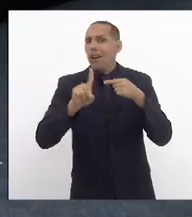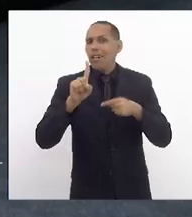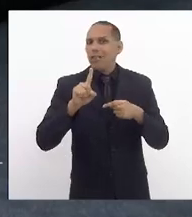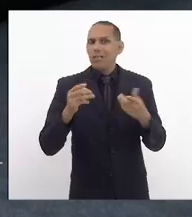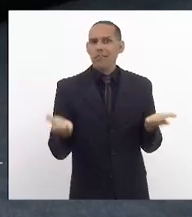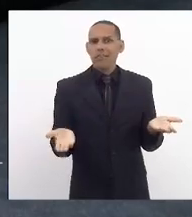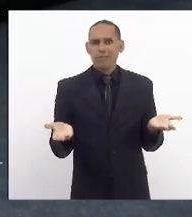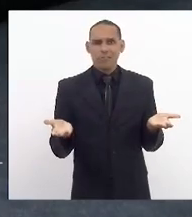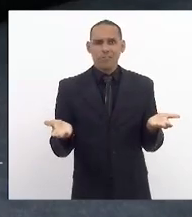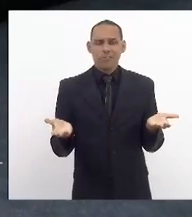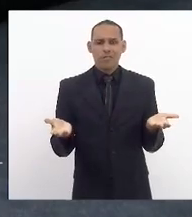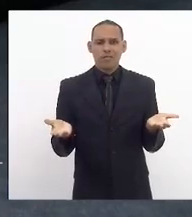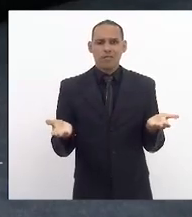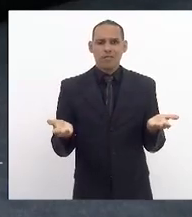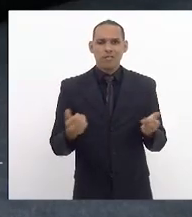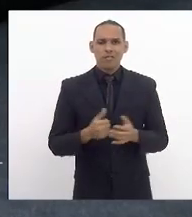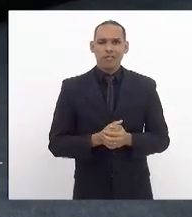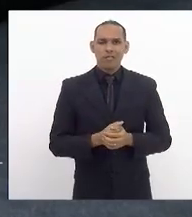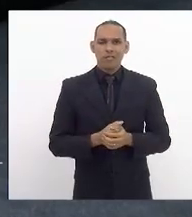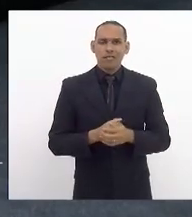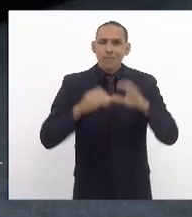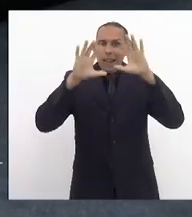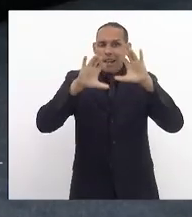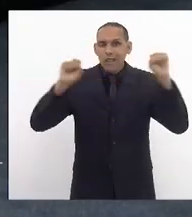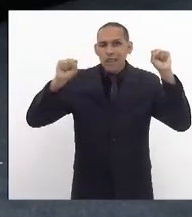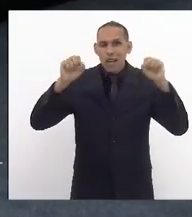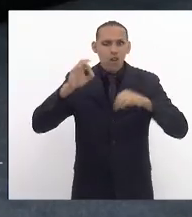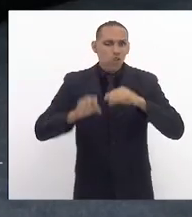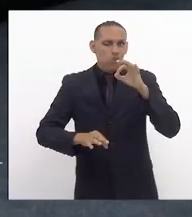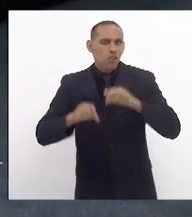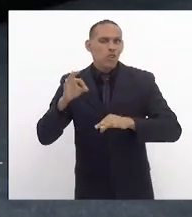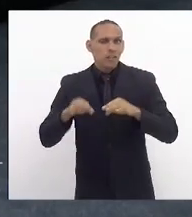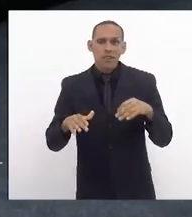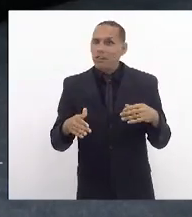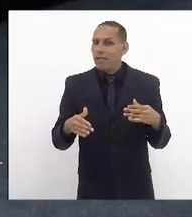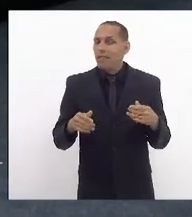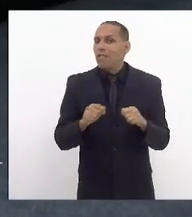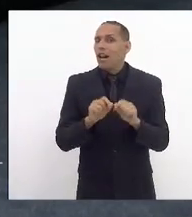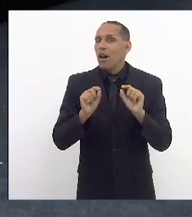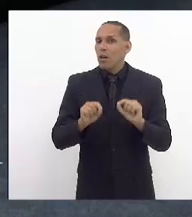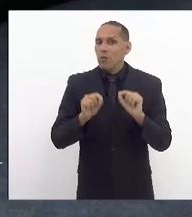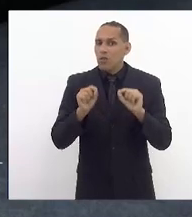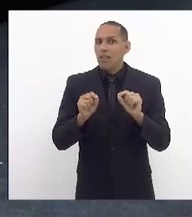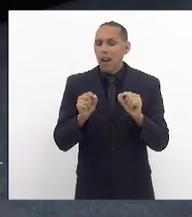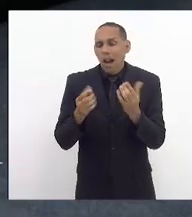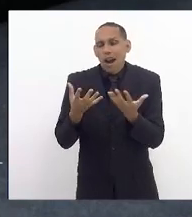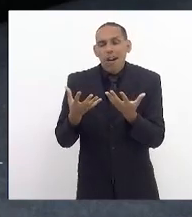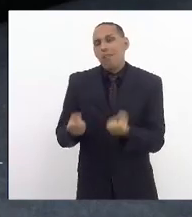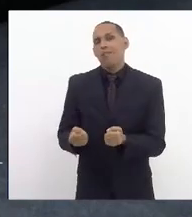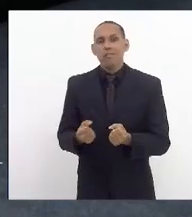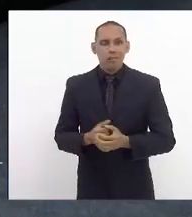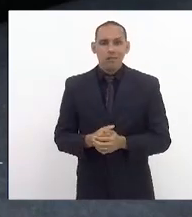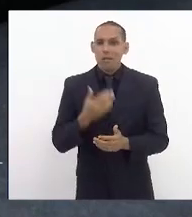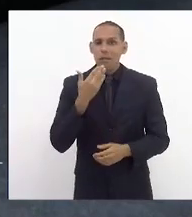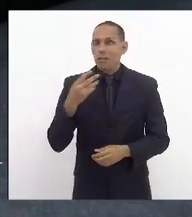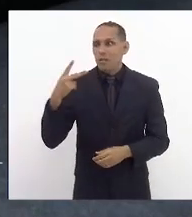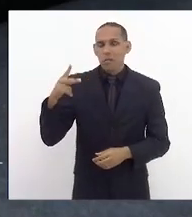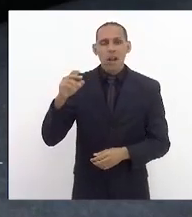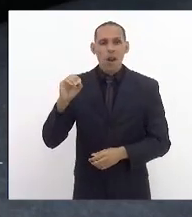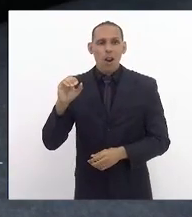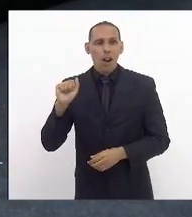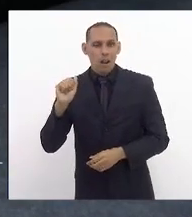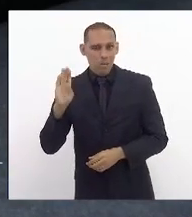inconstitucional. E o Tribunal de Justiça, então, acata o pedido da